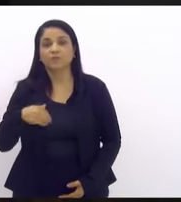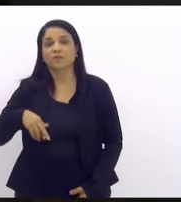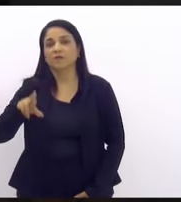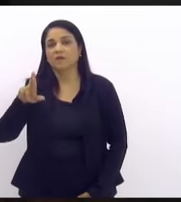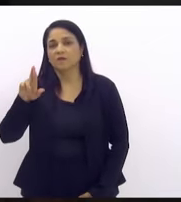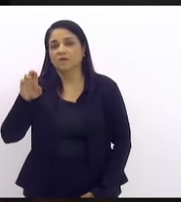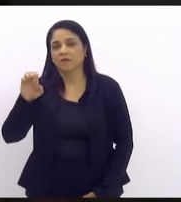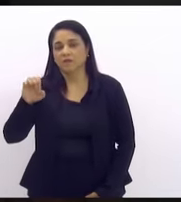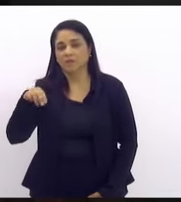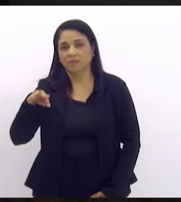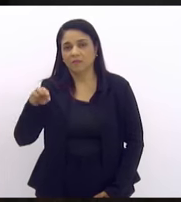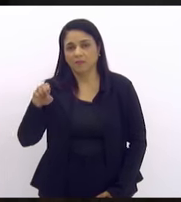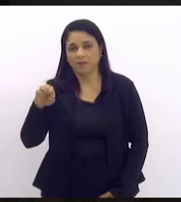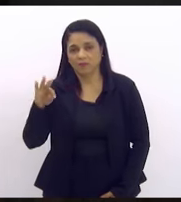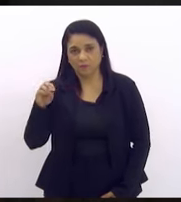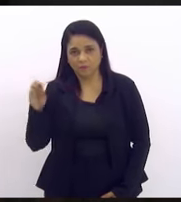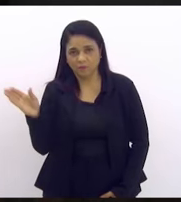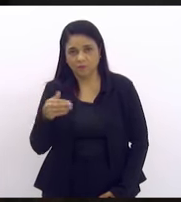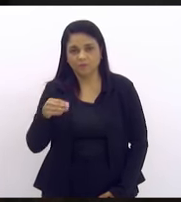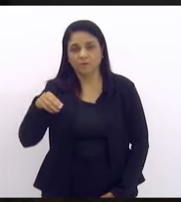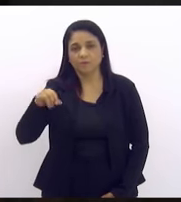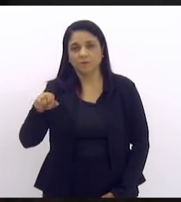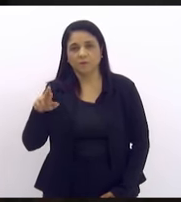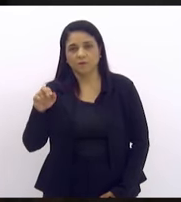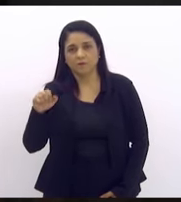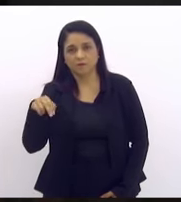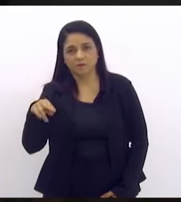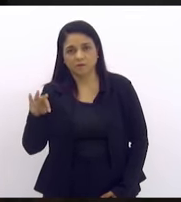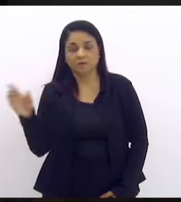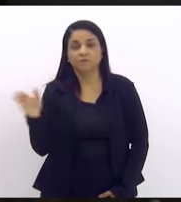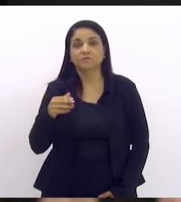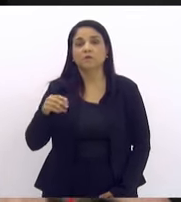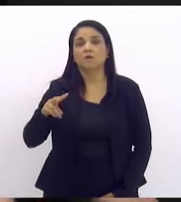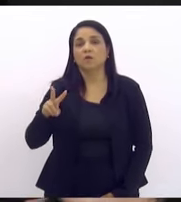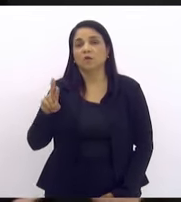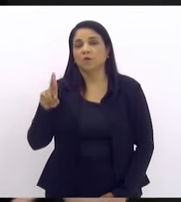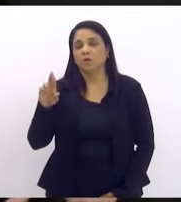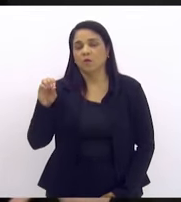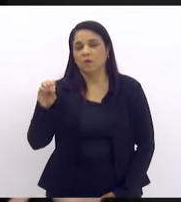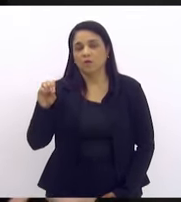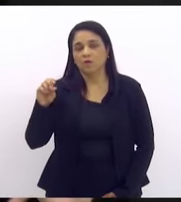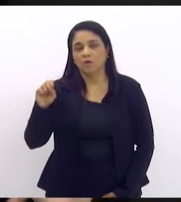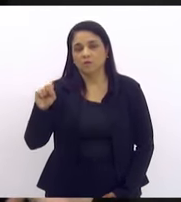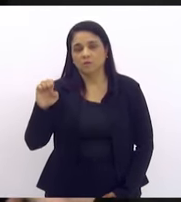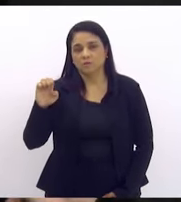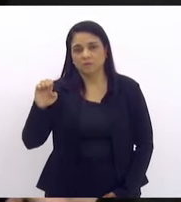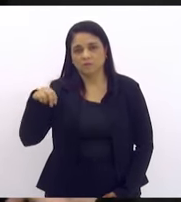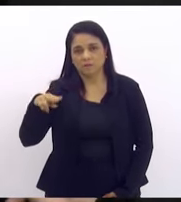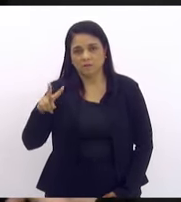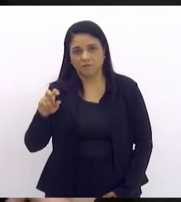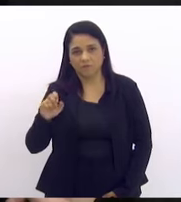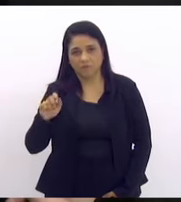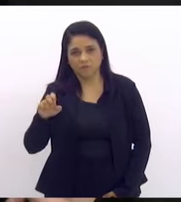Renato Miranda, grande Jânio Mendes também aqui conosco, Rosenberg e Tia Ju. Vamos lá.